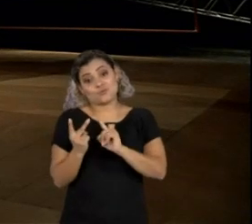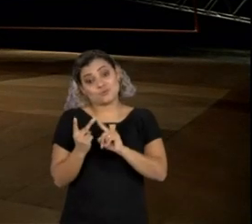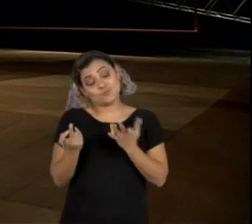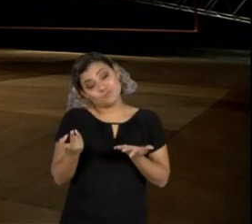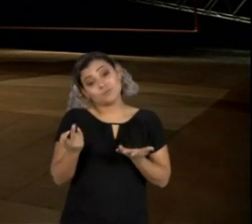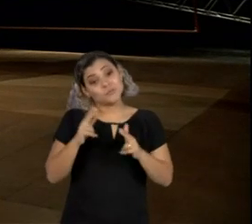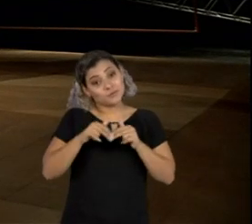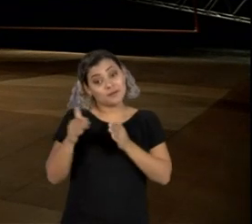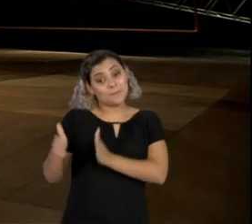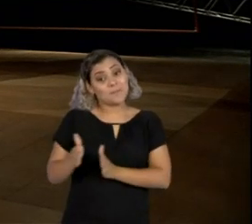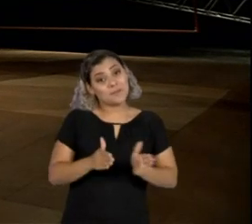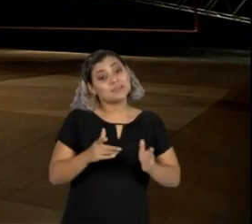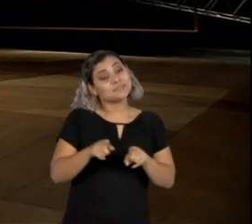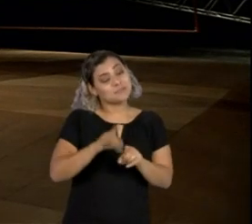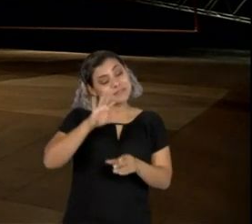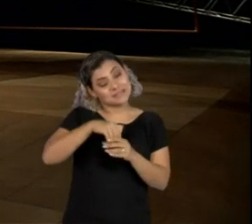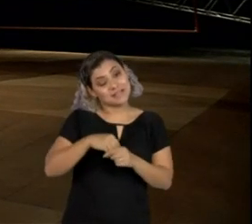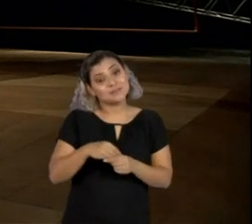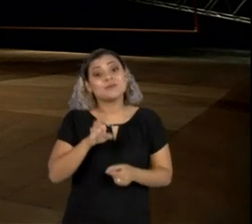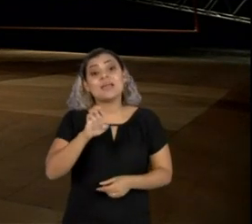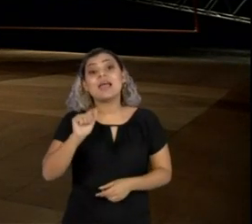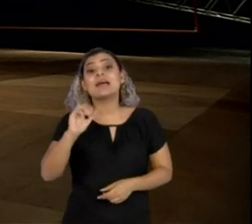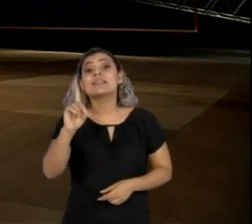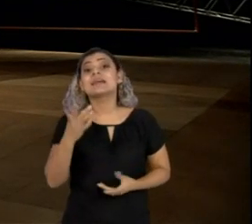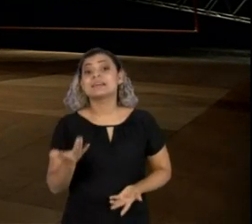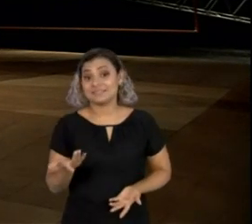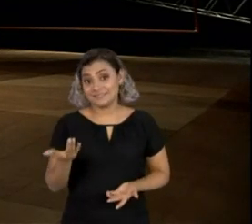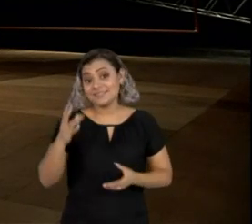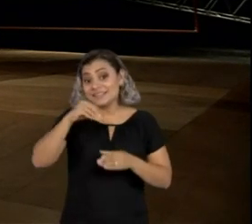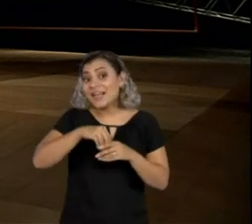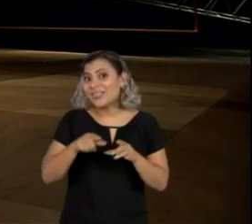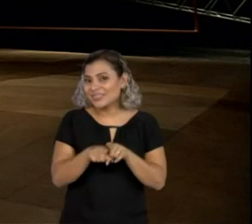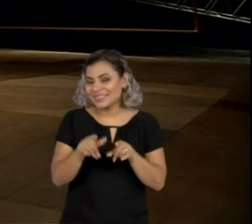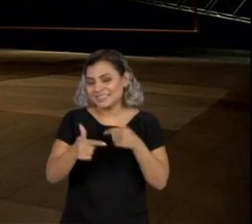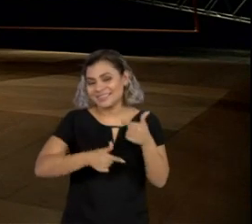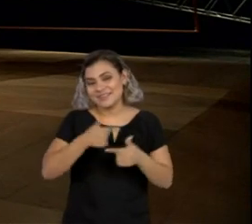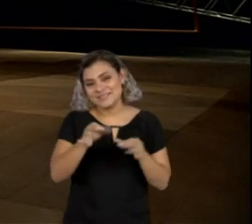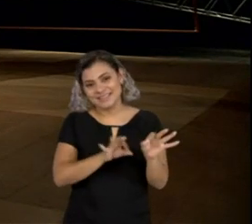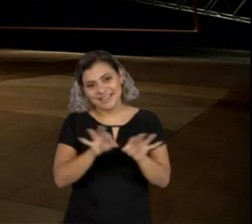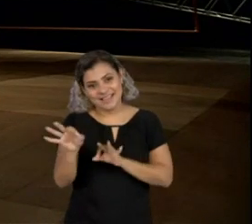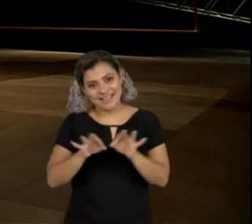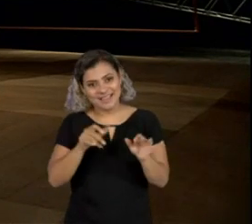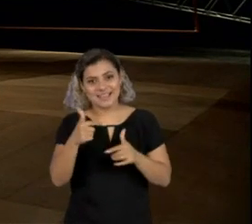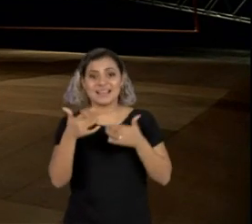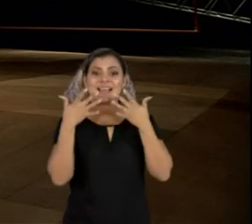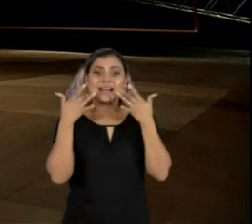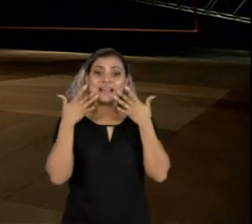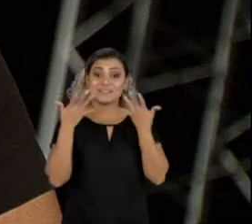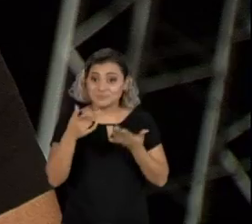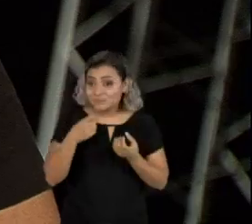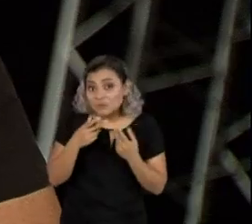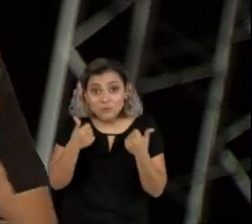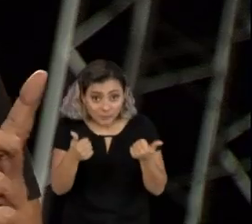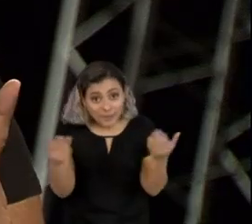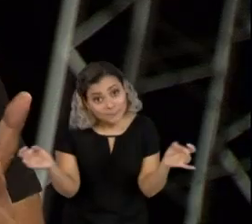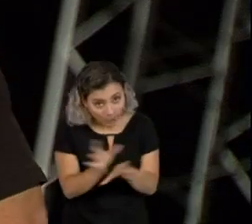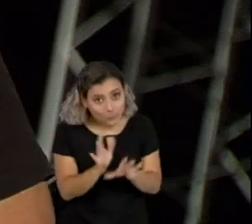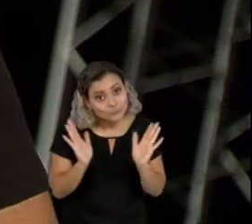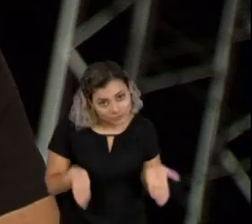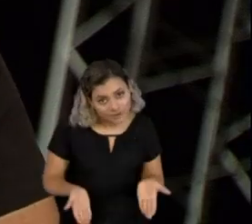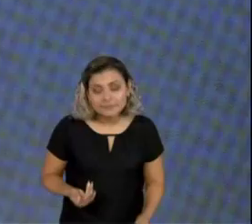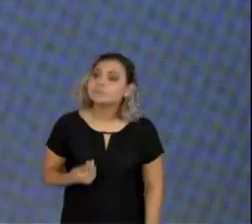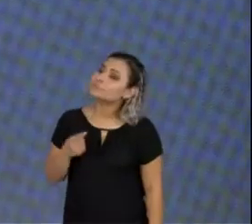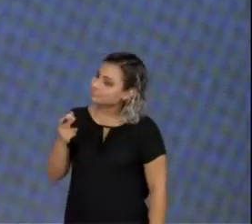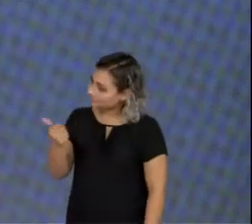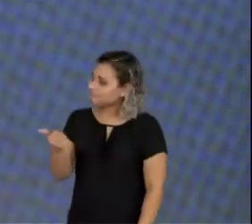boa safra da EAD também, né? Quantos bebezinhos a EAD não produziu por aí? Bacana. Né? Está satisfeito? Agora sim.